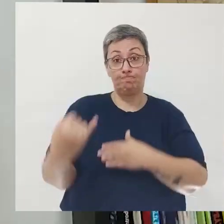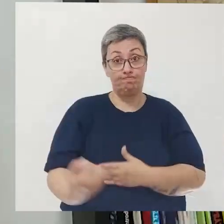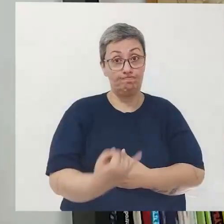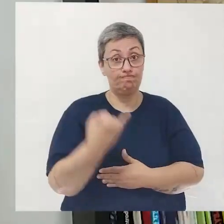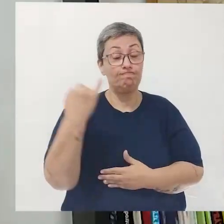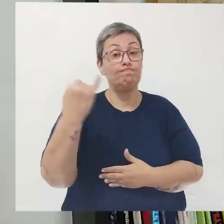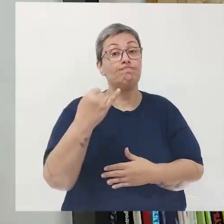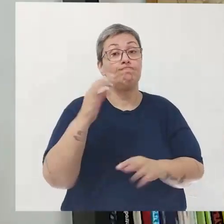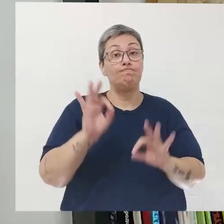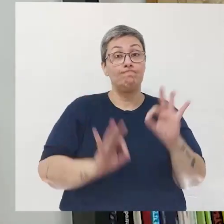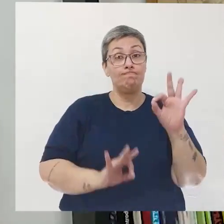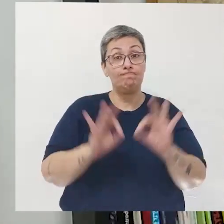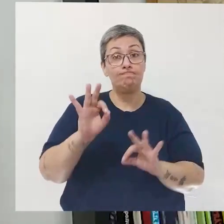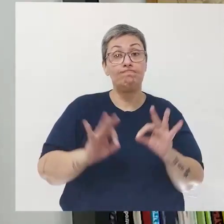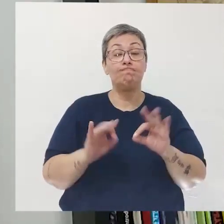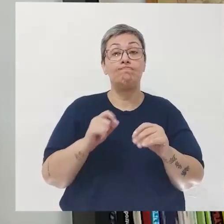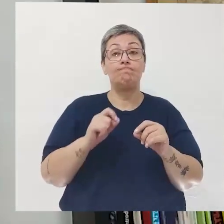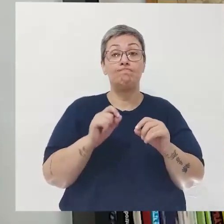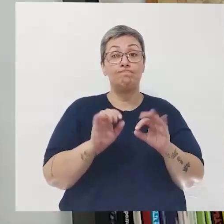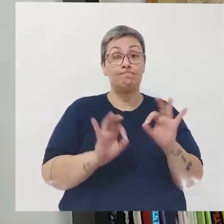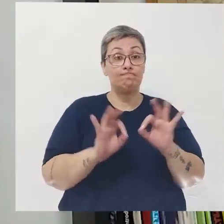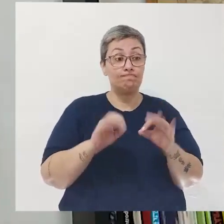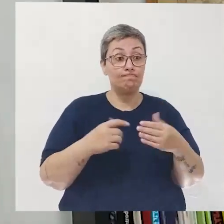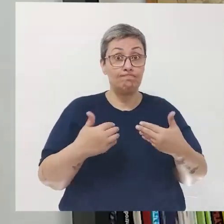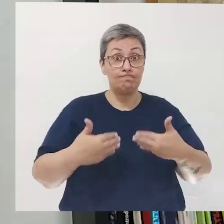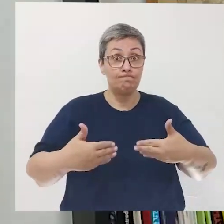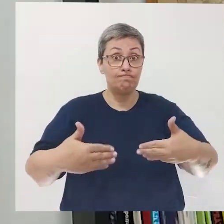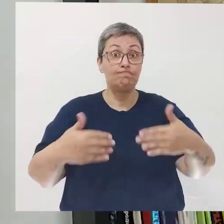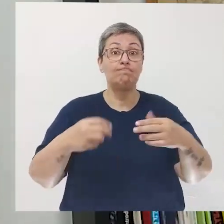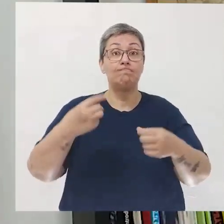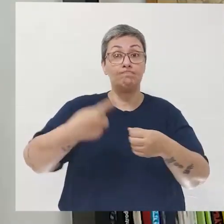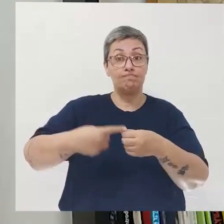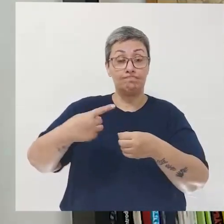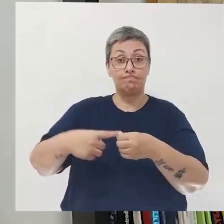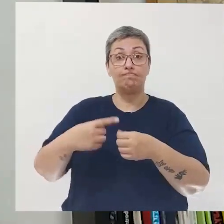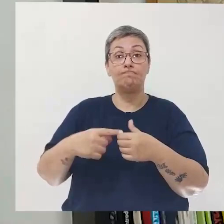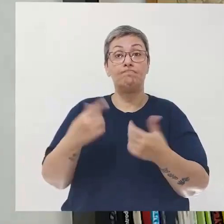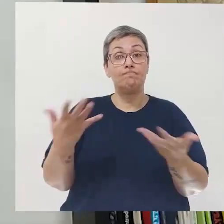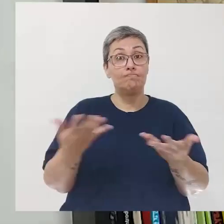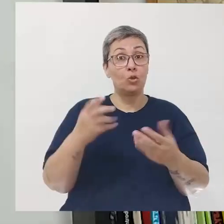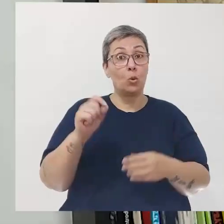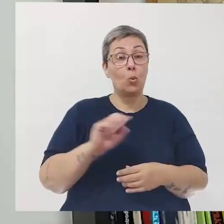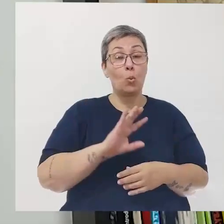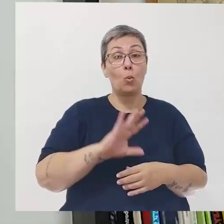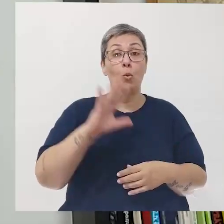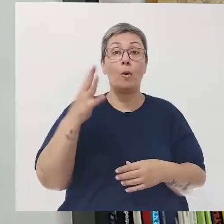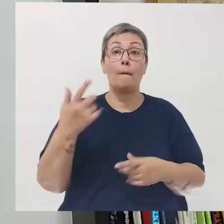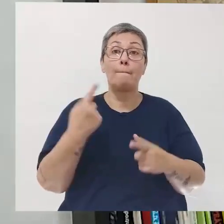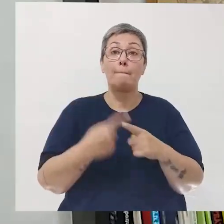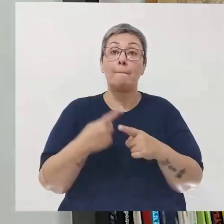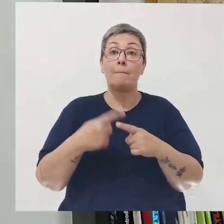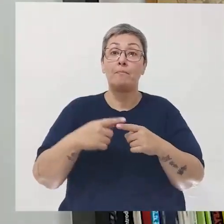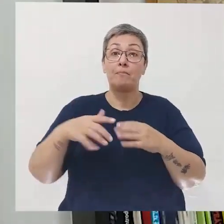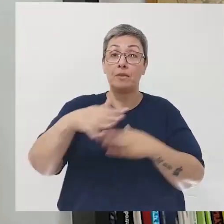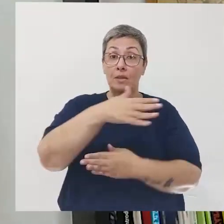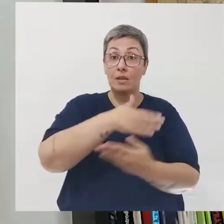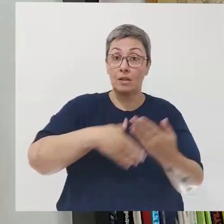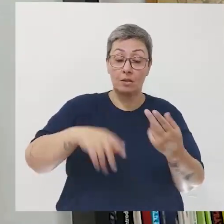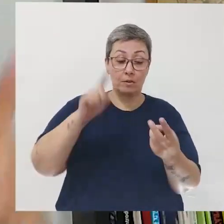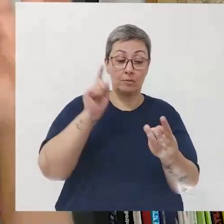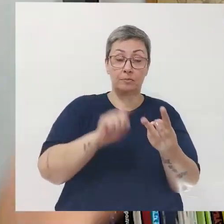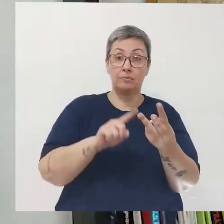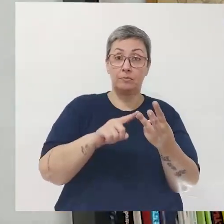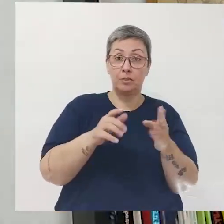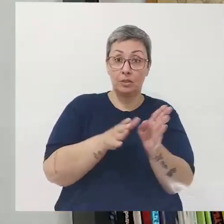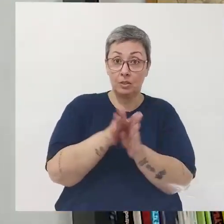é fundamental à manutenção da ordem na cidade. É isso mesmo. E isso acontece porque ela